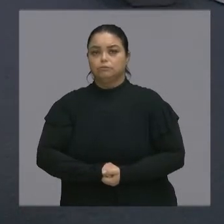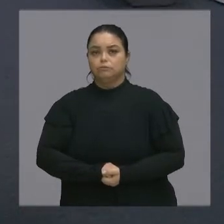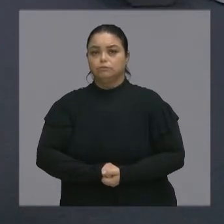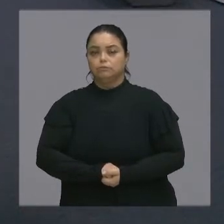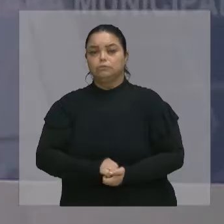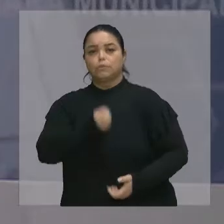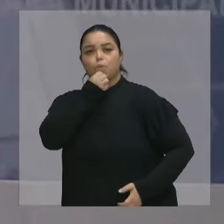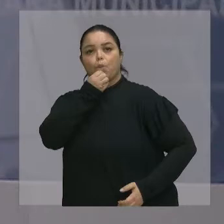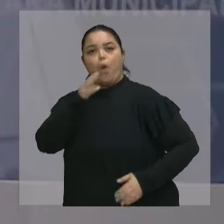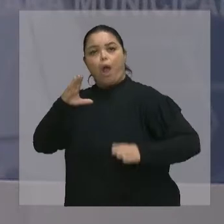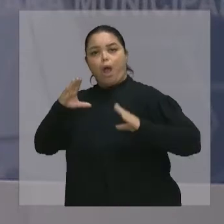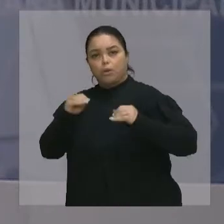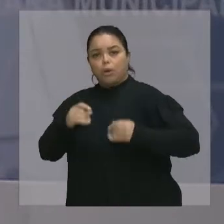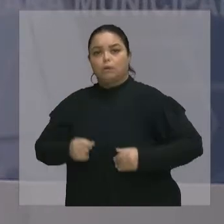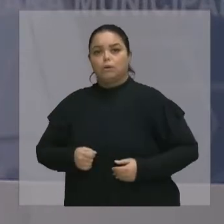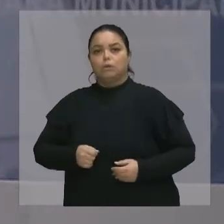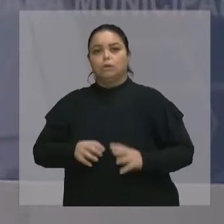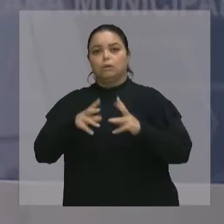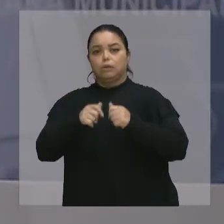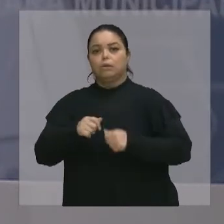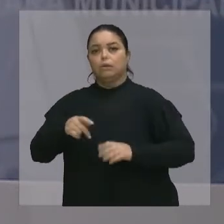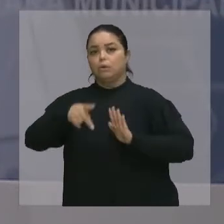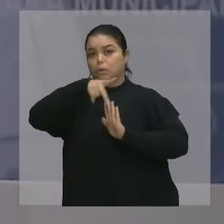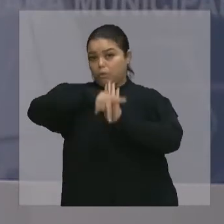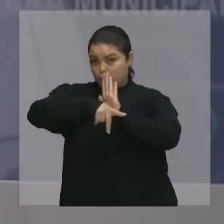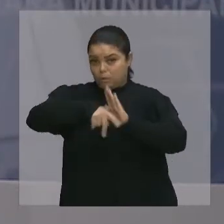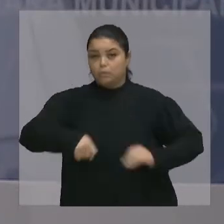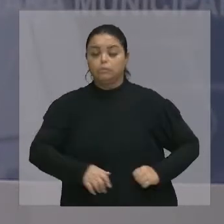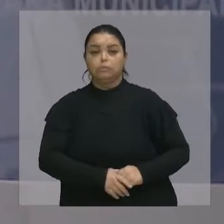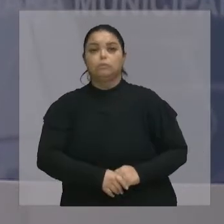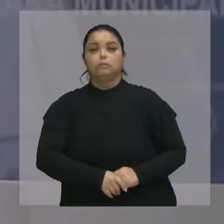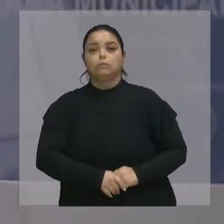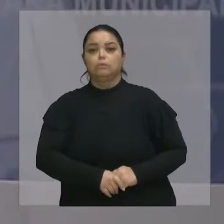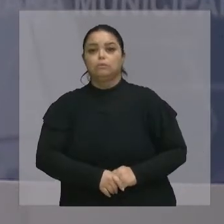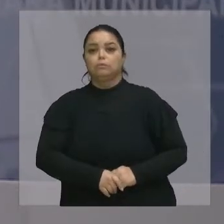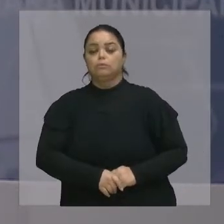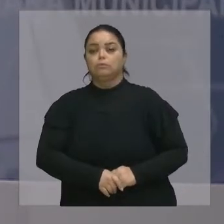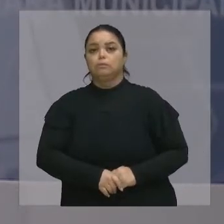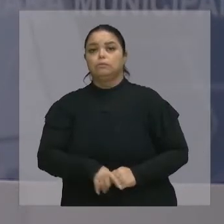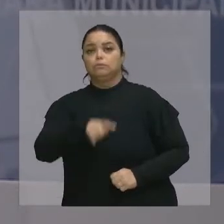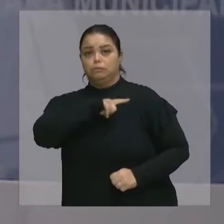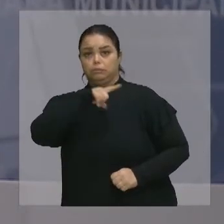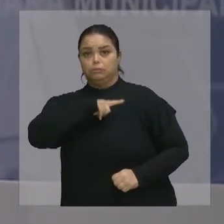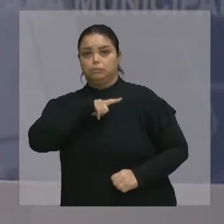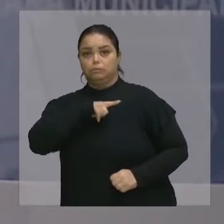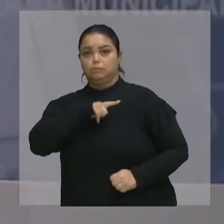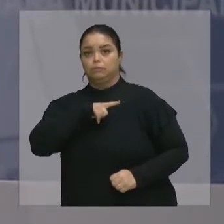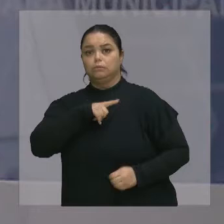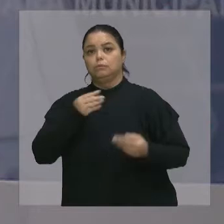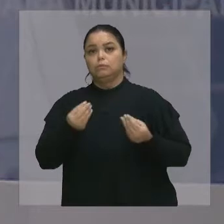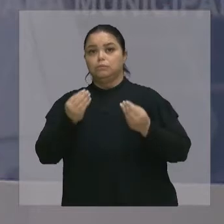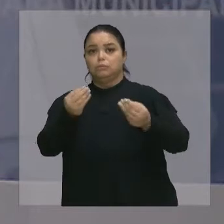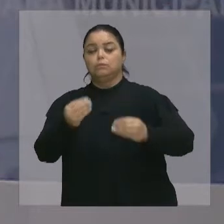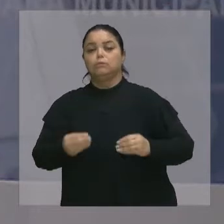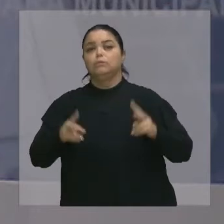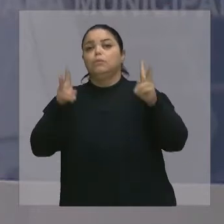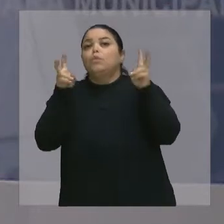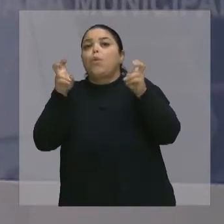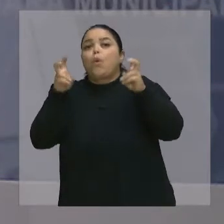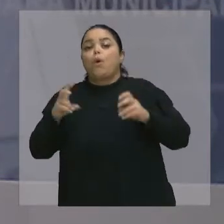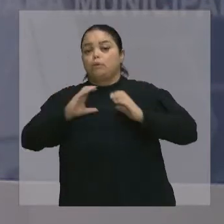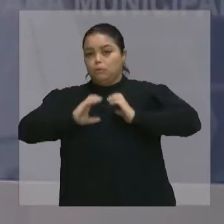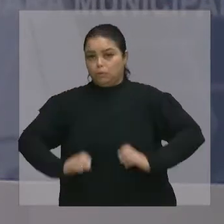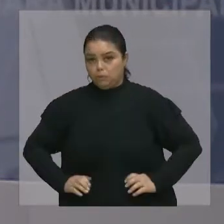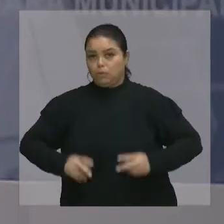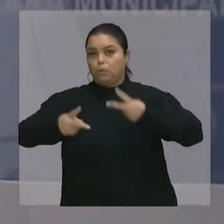Boa noite a todos. Eu queria falar que esse projeto tem como escopo entregar um título de cidadão